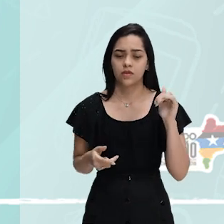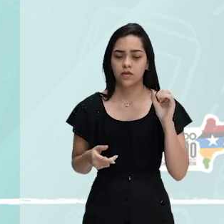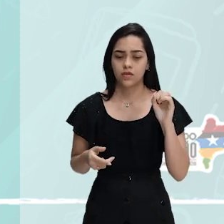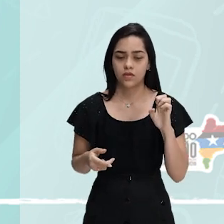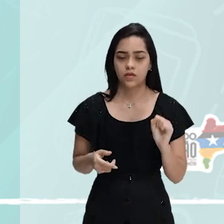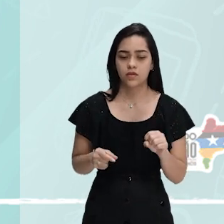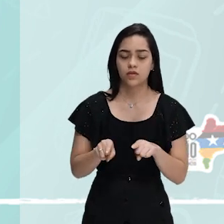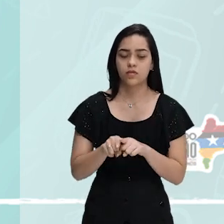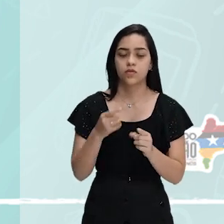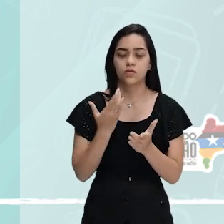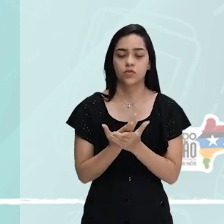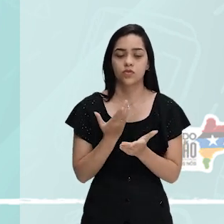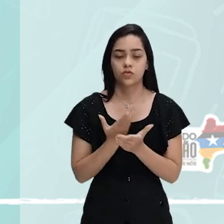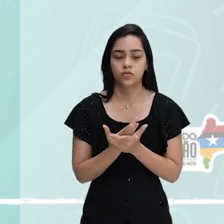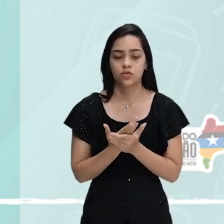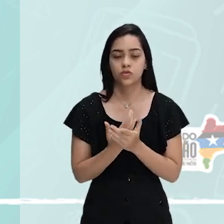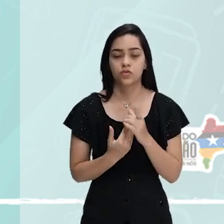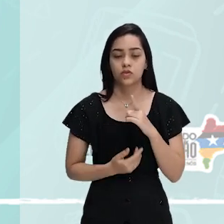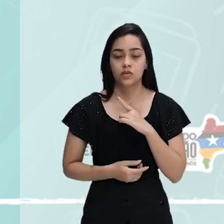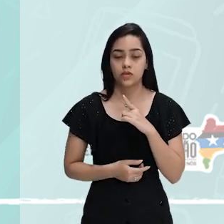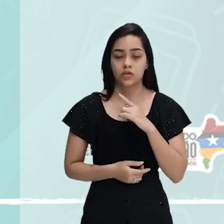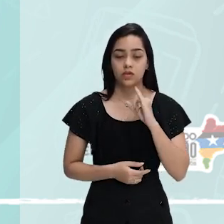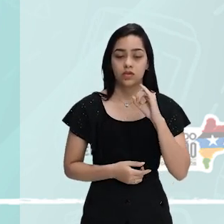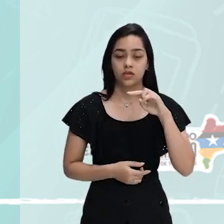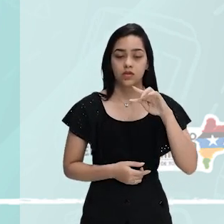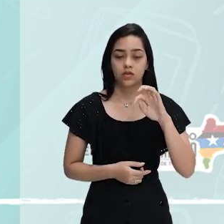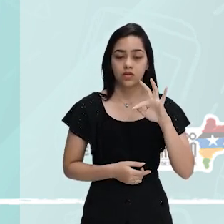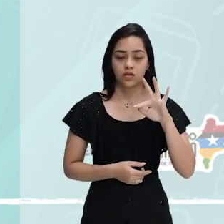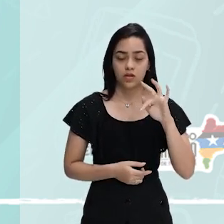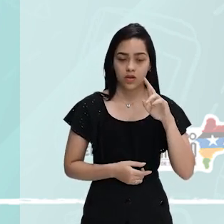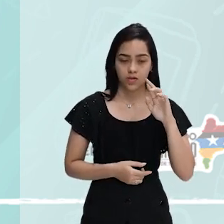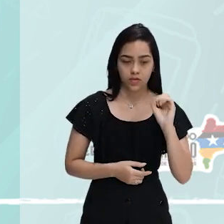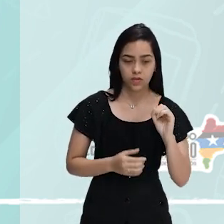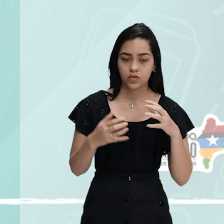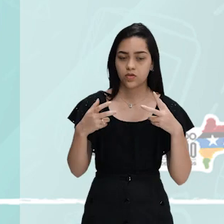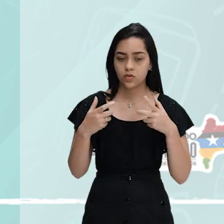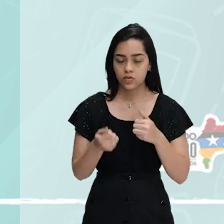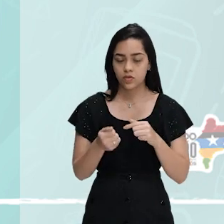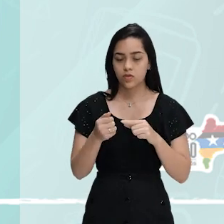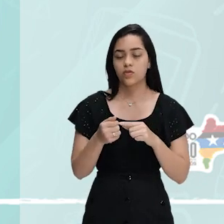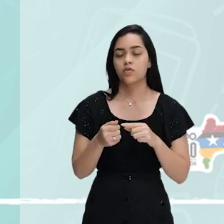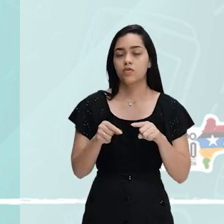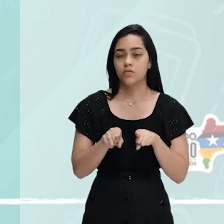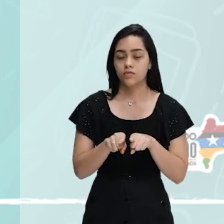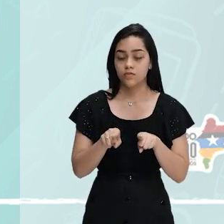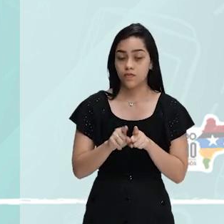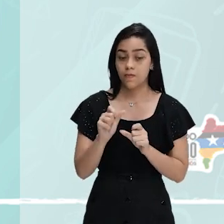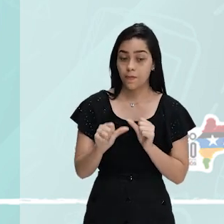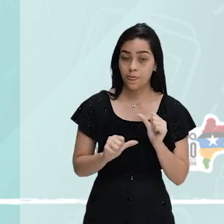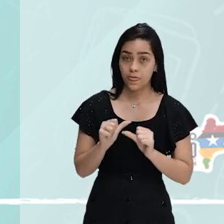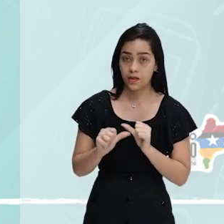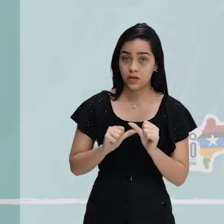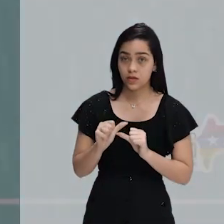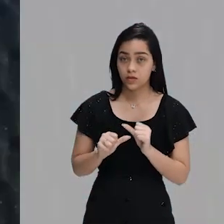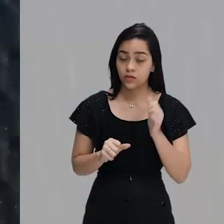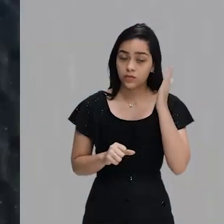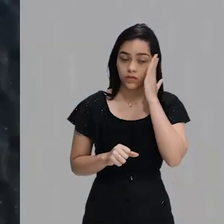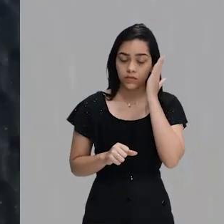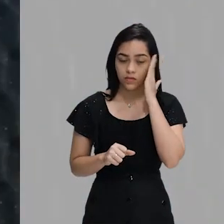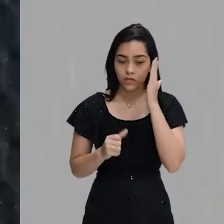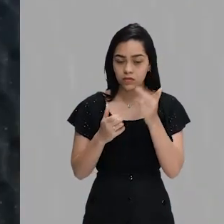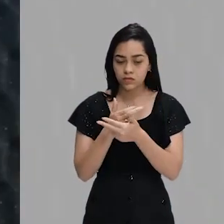da intérfase, o comportamento cromossômico durante o ciclo, alterações do ciclo celular. Compreender